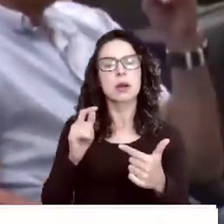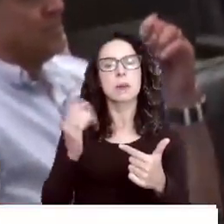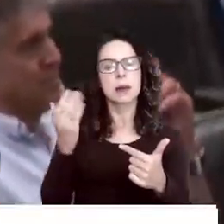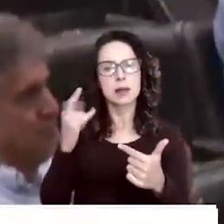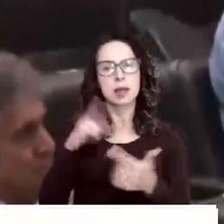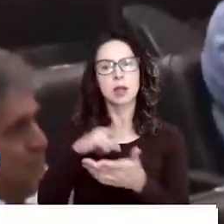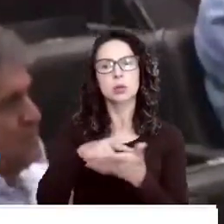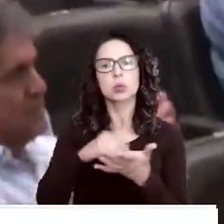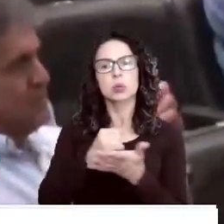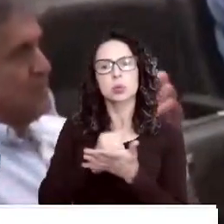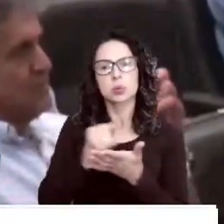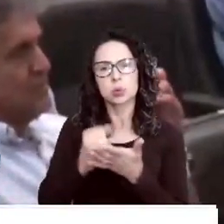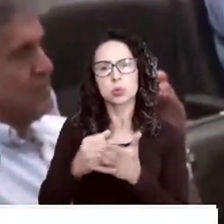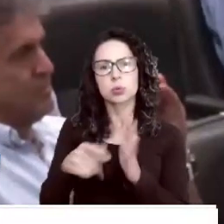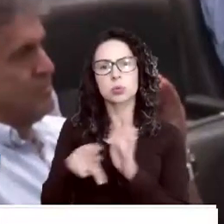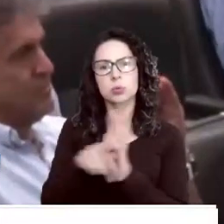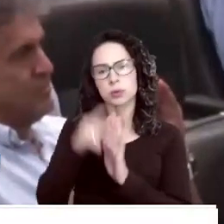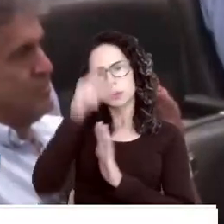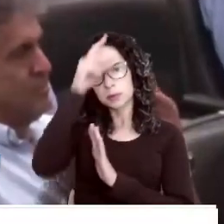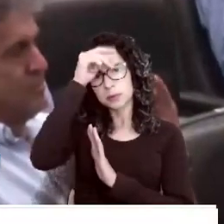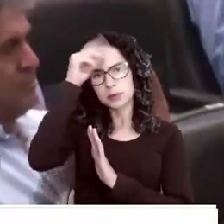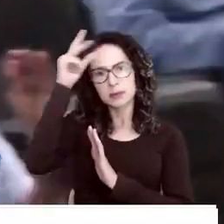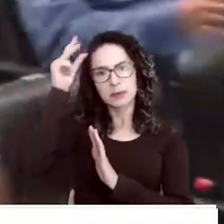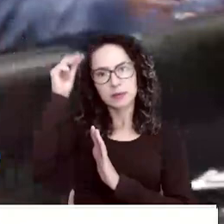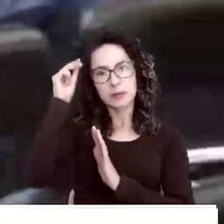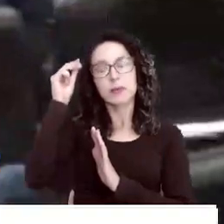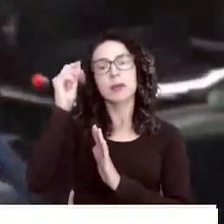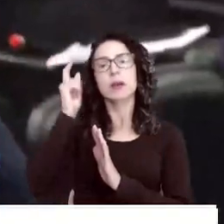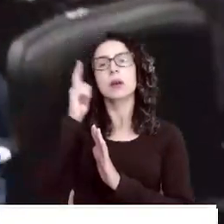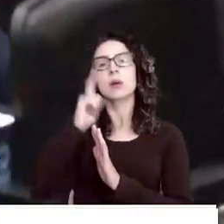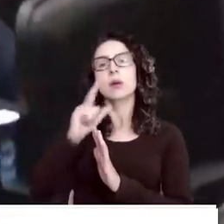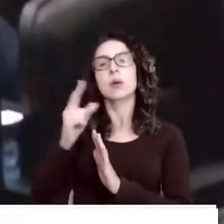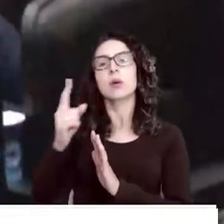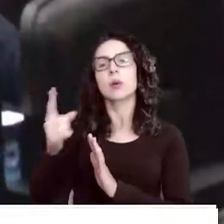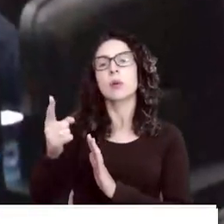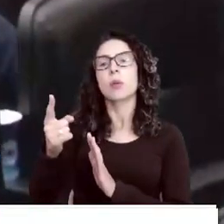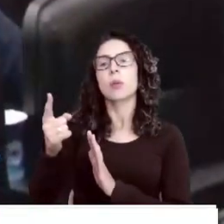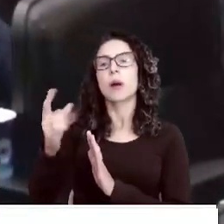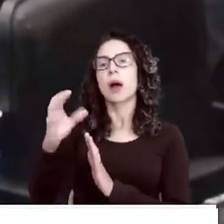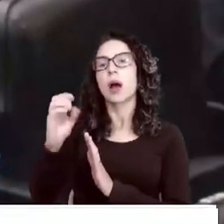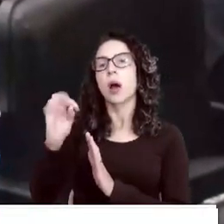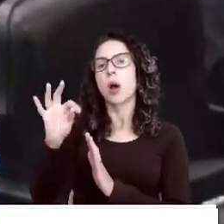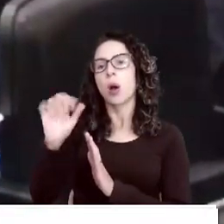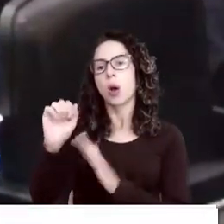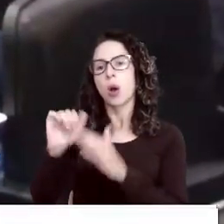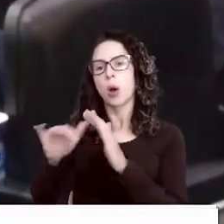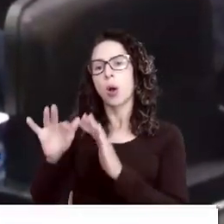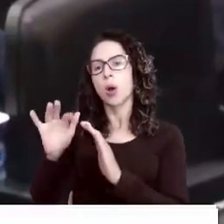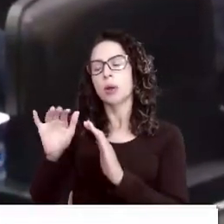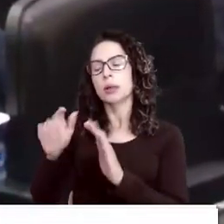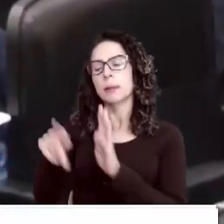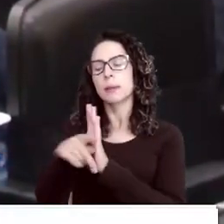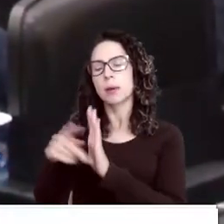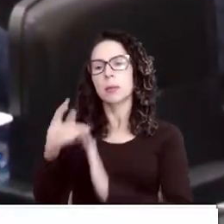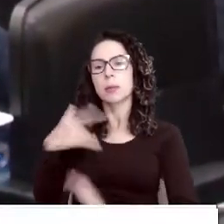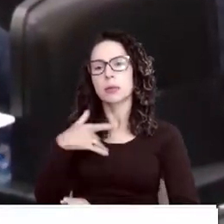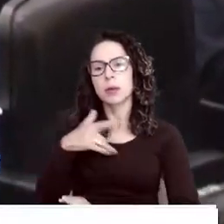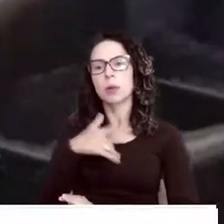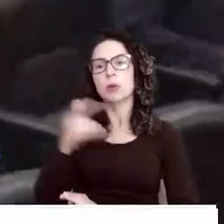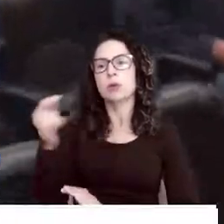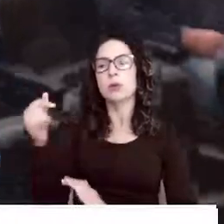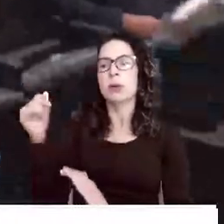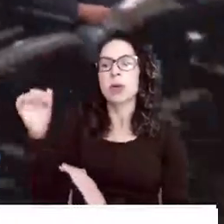contratados pela prefeitura através de uma conta fundo da saúde, que caía o recurso federal do